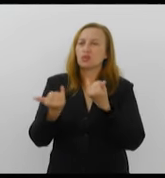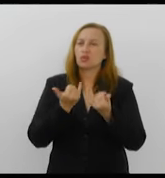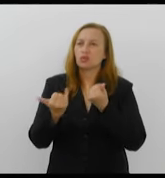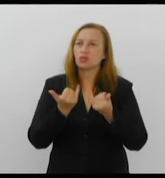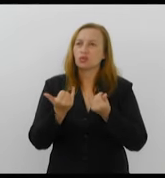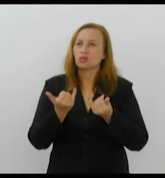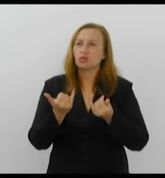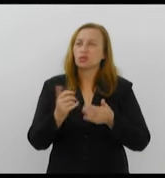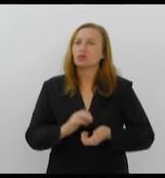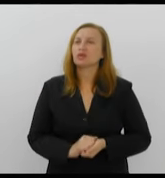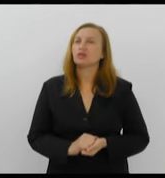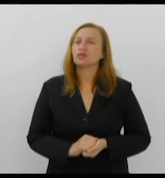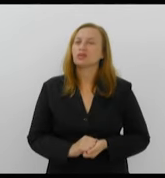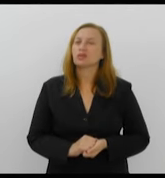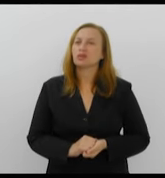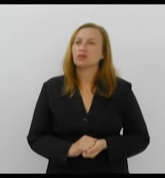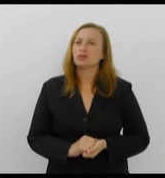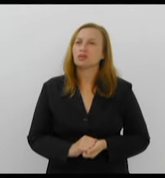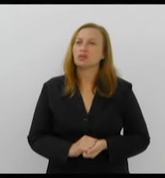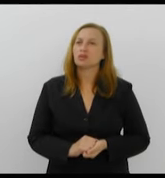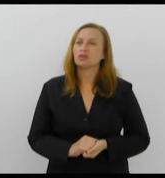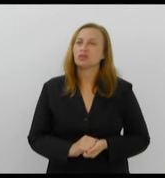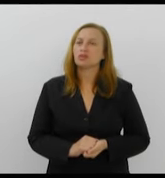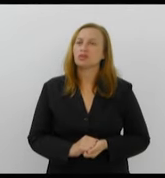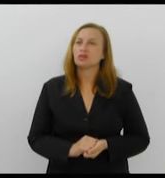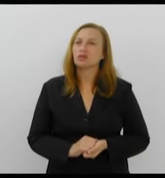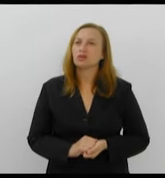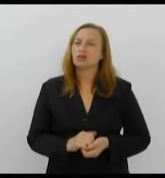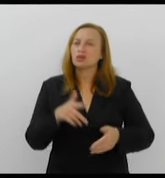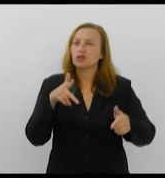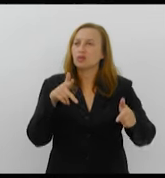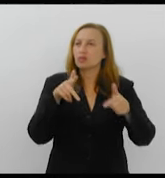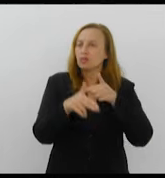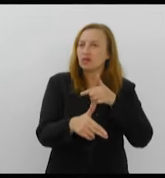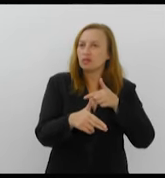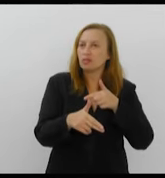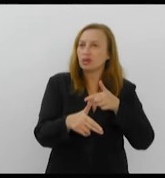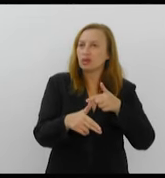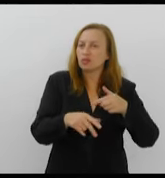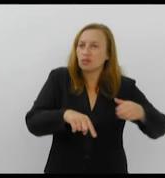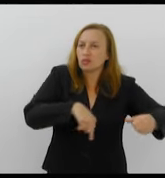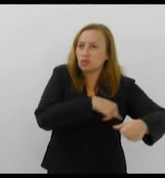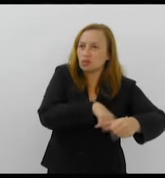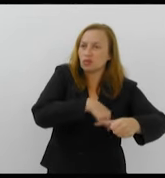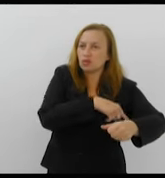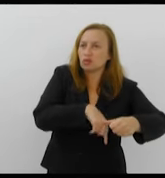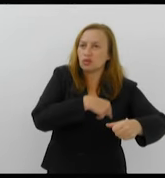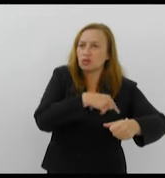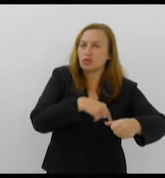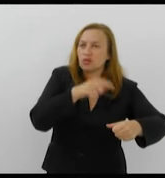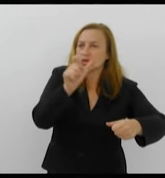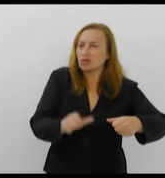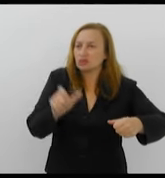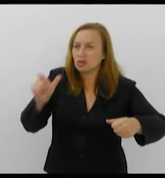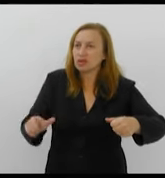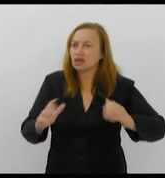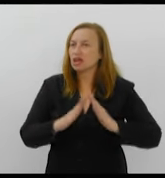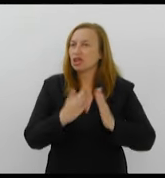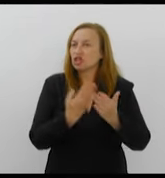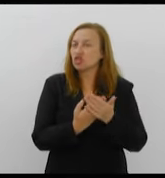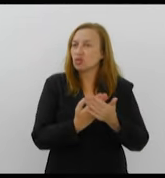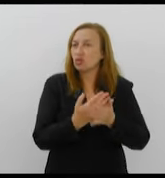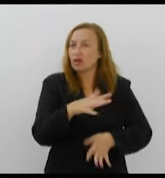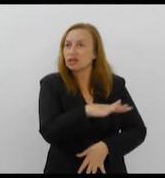corte abrupto no quadro das merendeiras de uma série de escolas na região. Isso ocorreu, pois